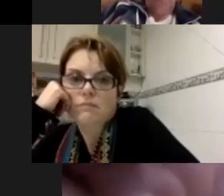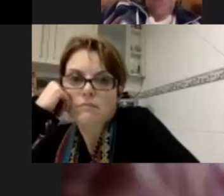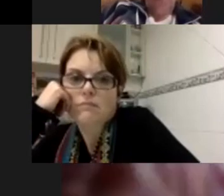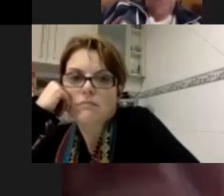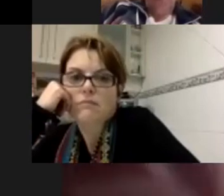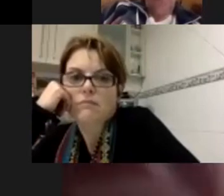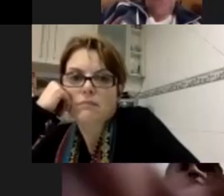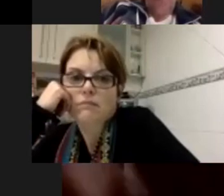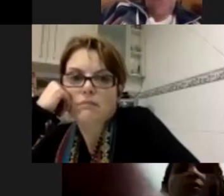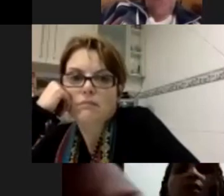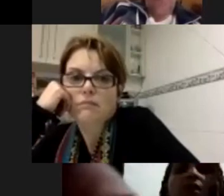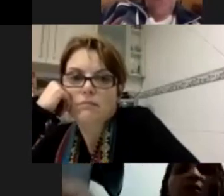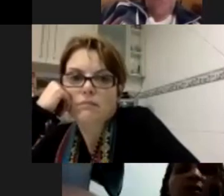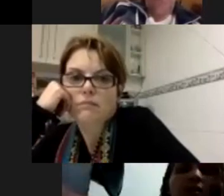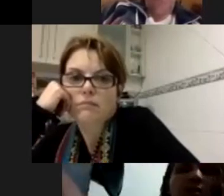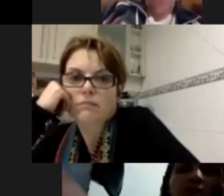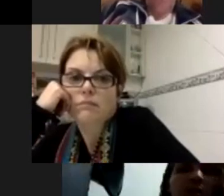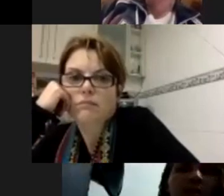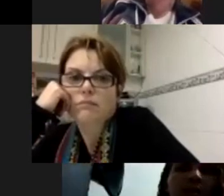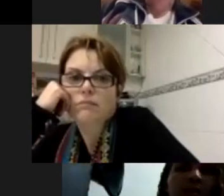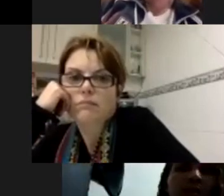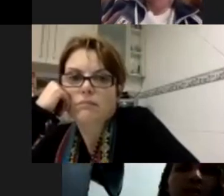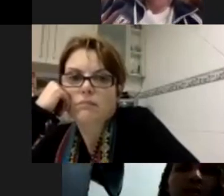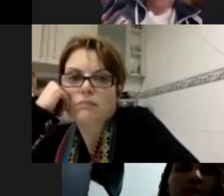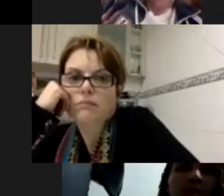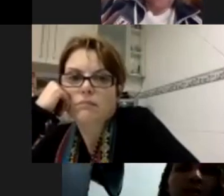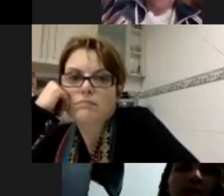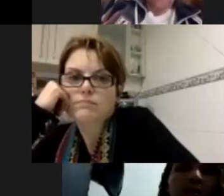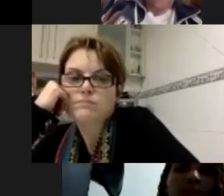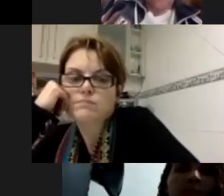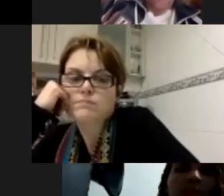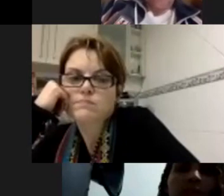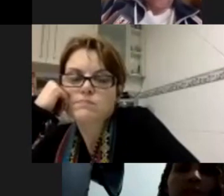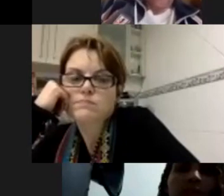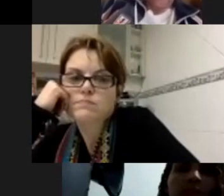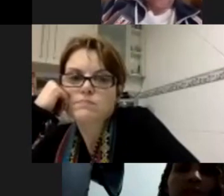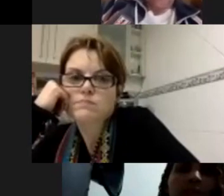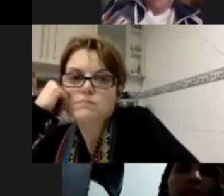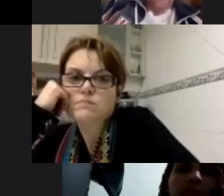Couve-flor, que não tá aí. Pode pôr. E na parte de cima,